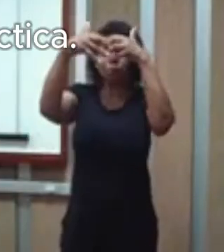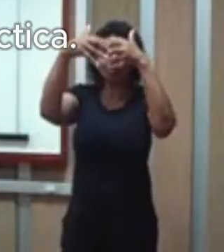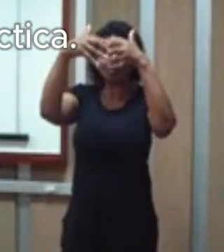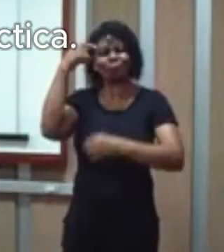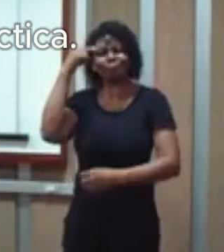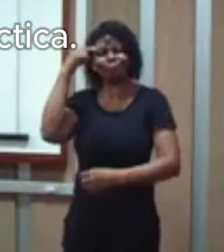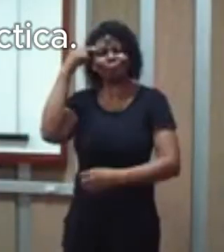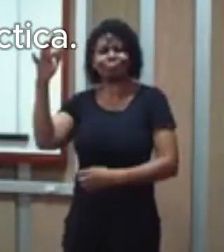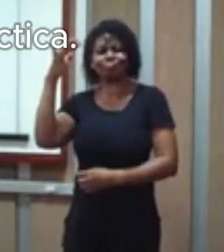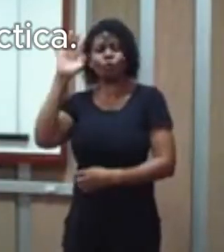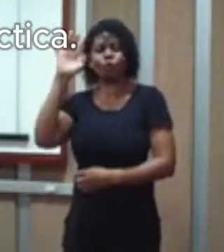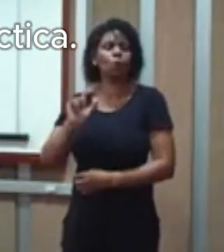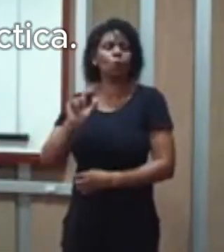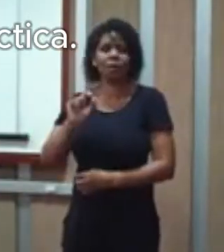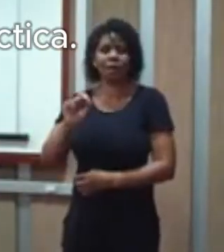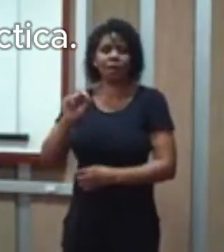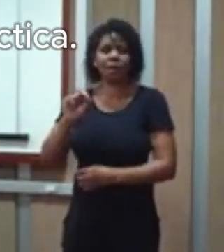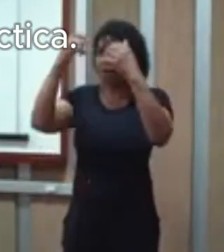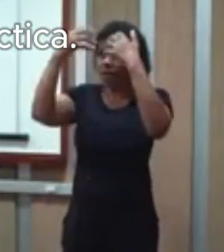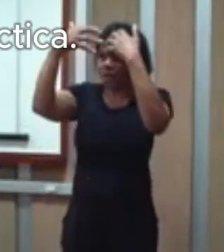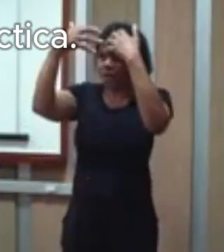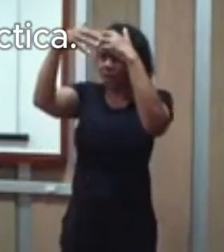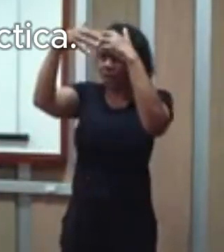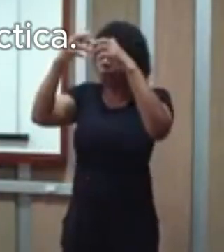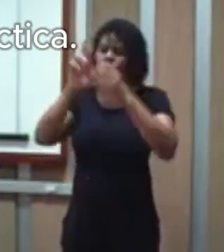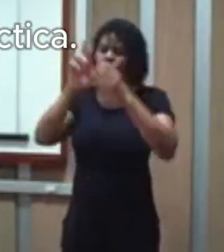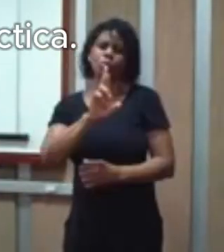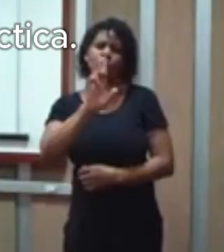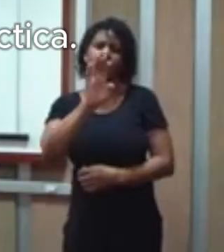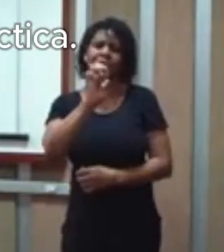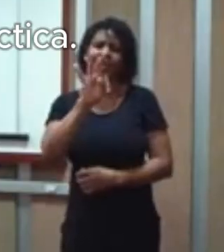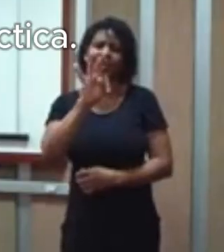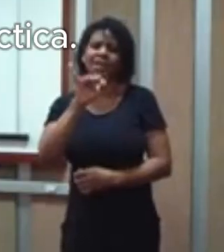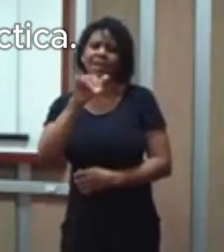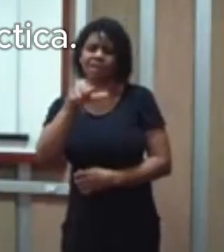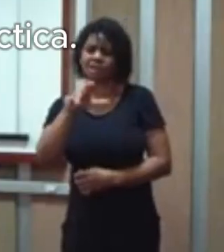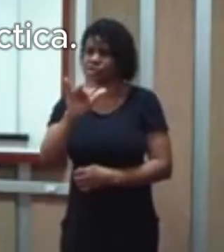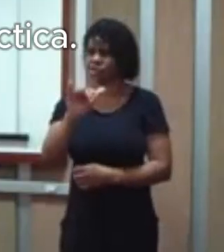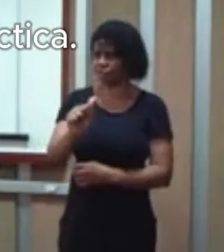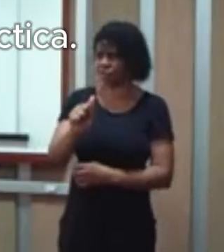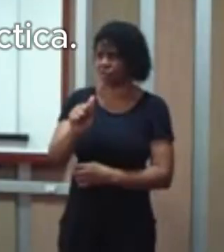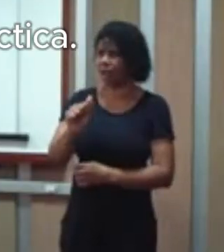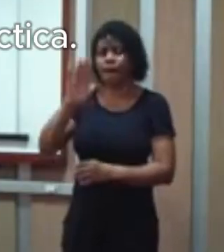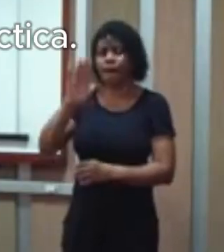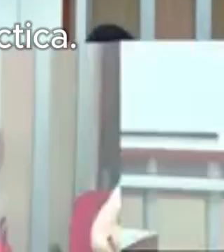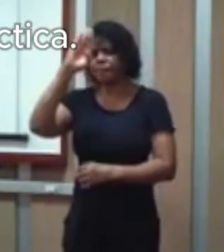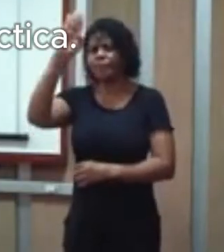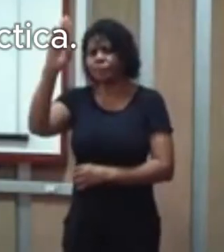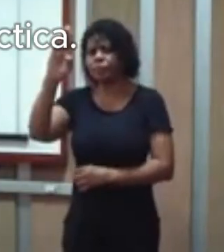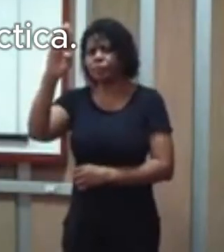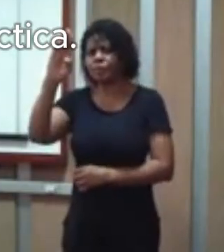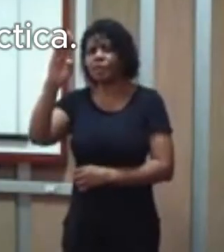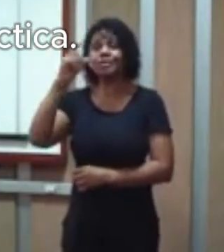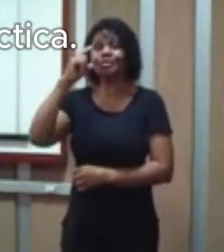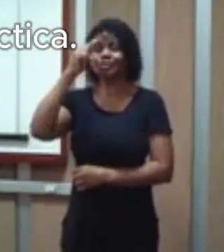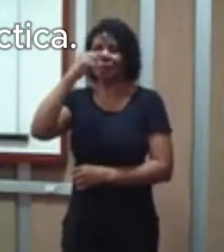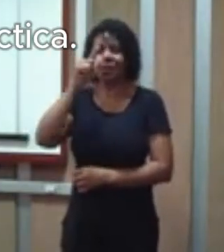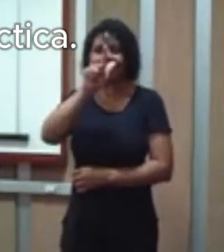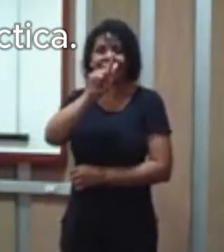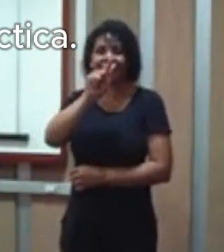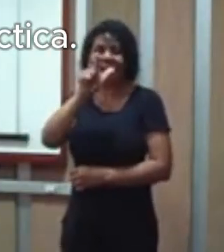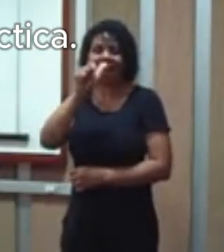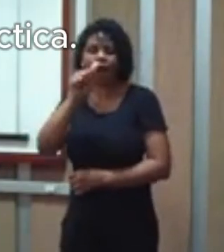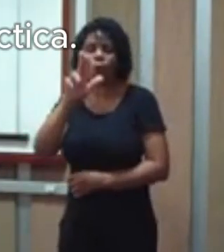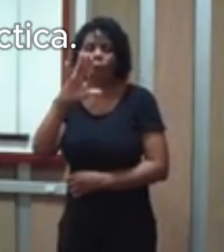cabeça neurônio em lugar de retina, nervos vasculares de retina, principalmente em casos de glaucoma, porque no Brasil é muito